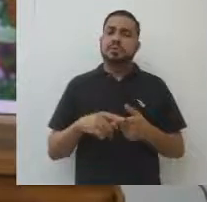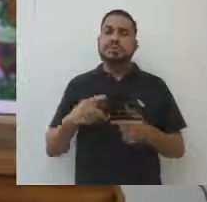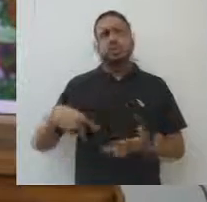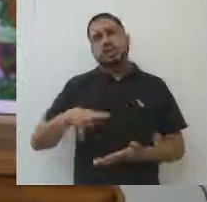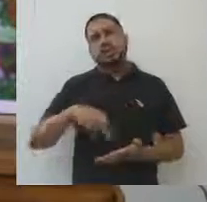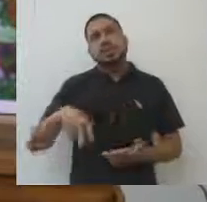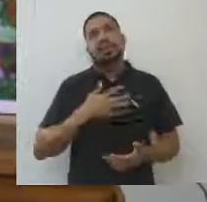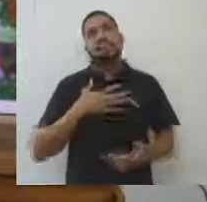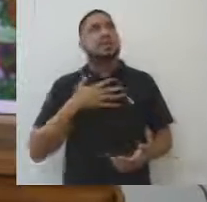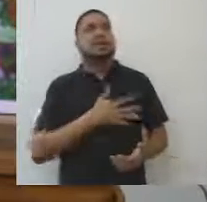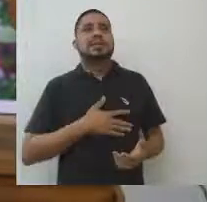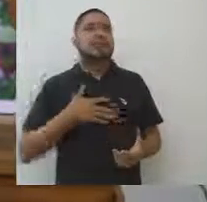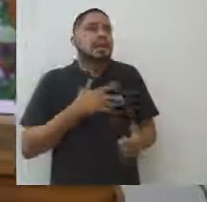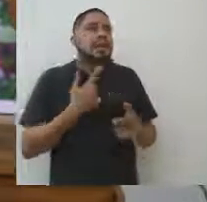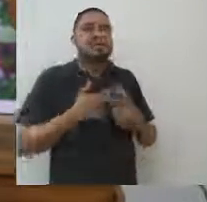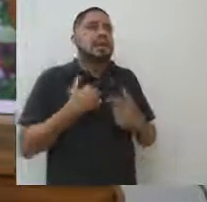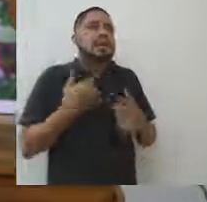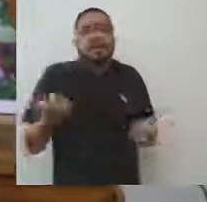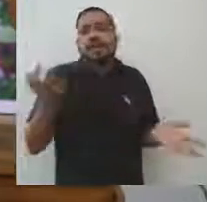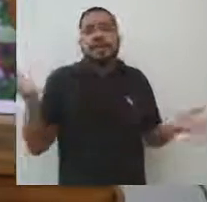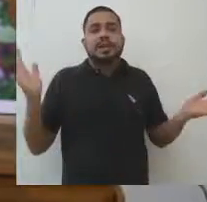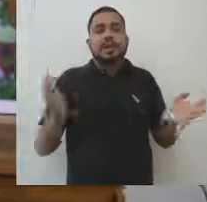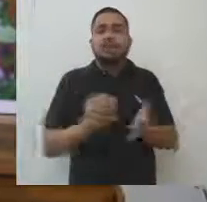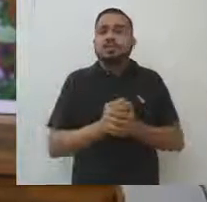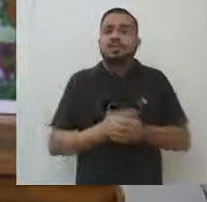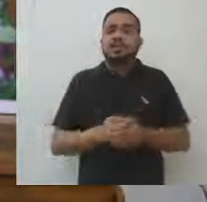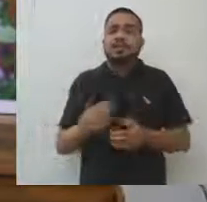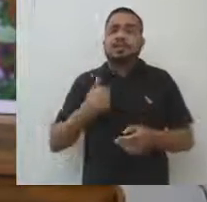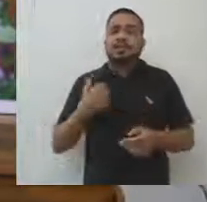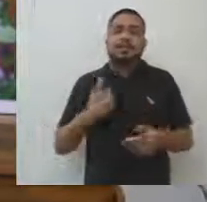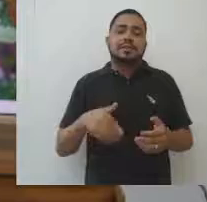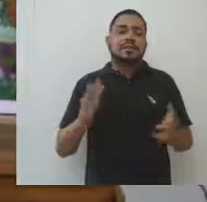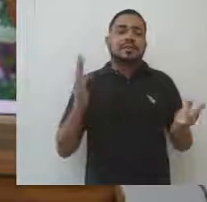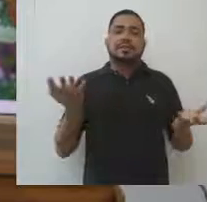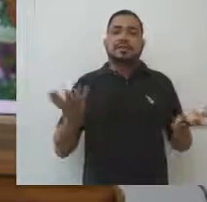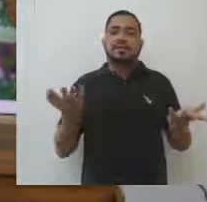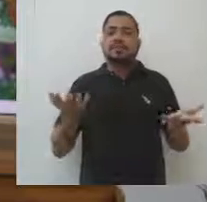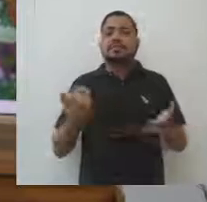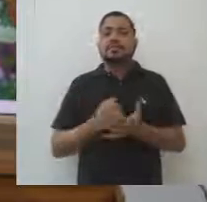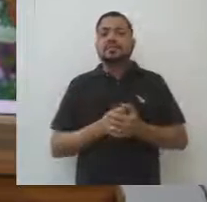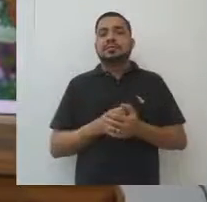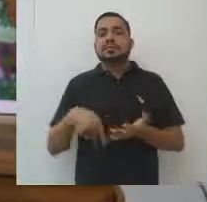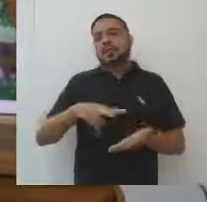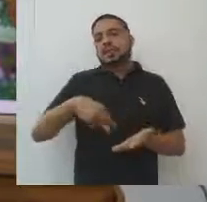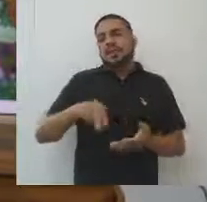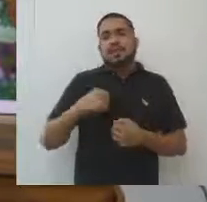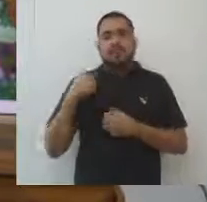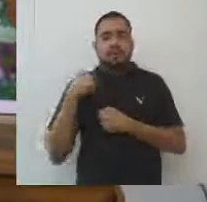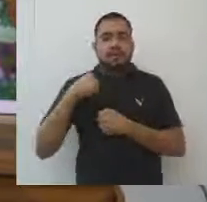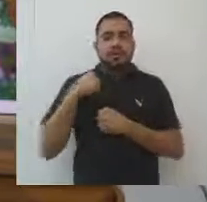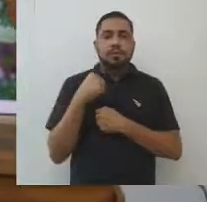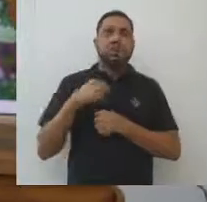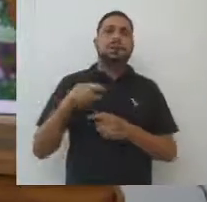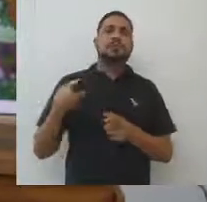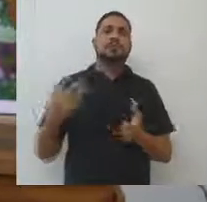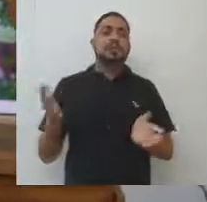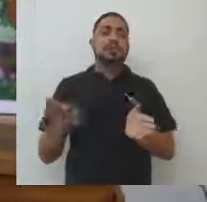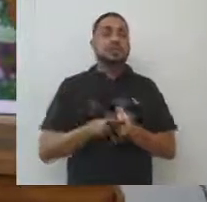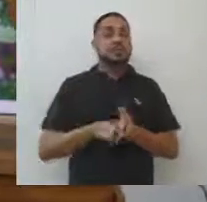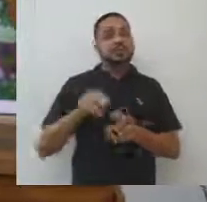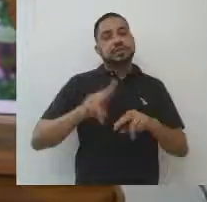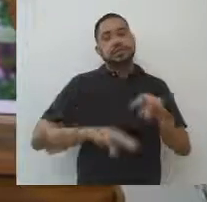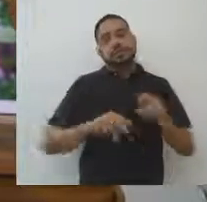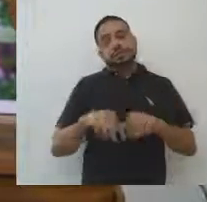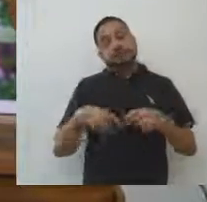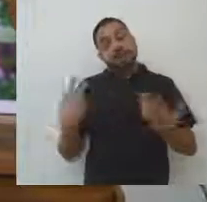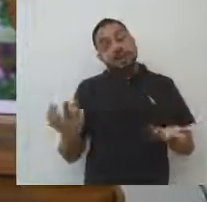dança por prazer, você dança porque eu estou a fim de dançar. Vamos ali agora para dançar um forró agora, tá chegando São João,